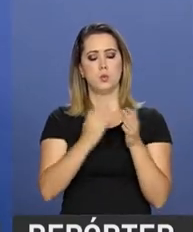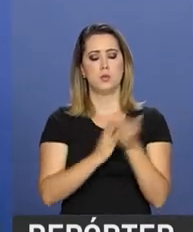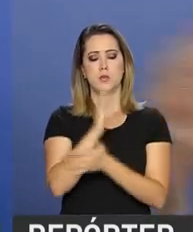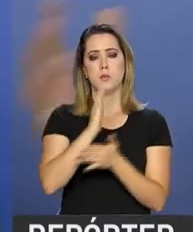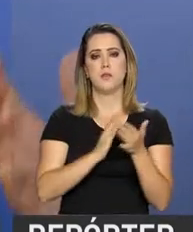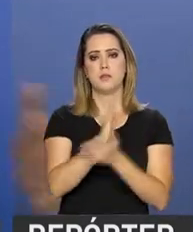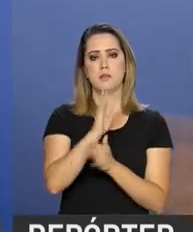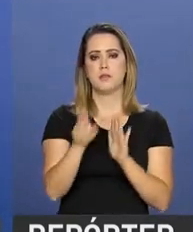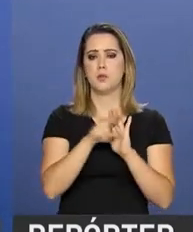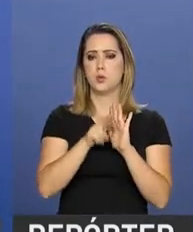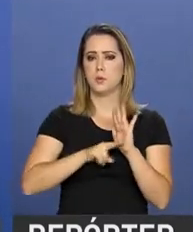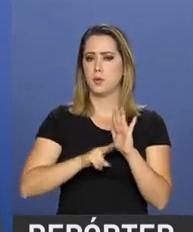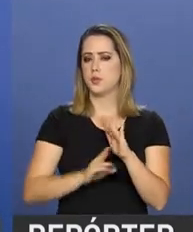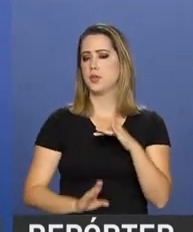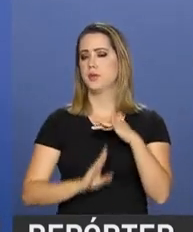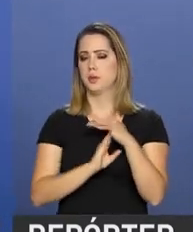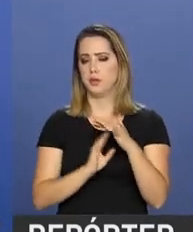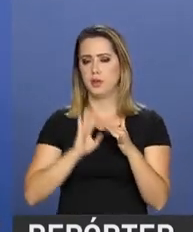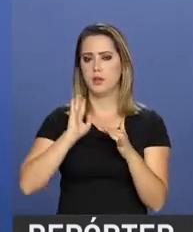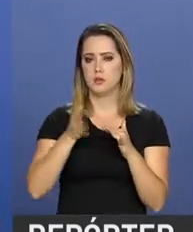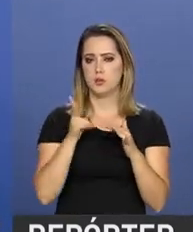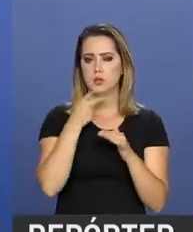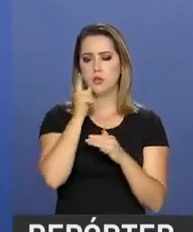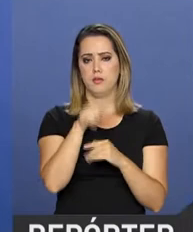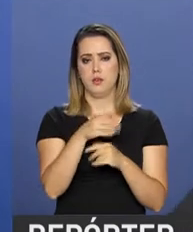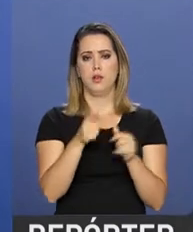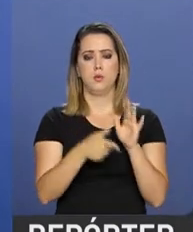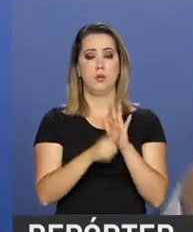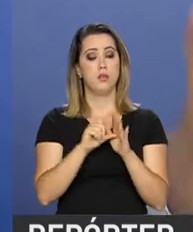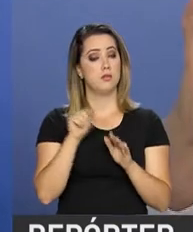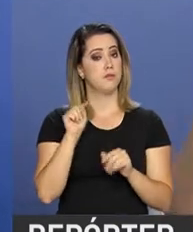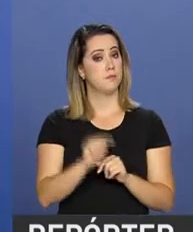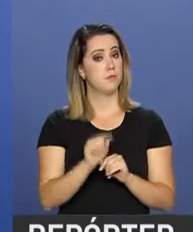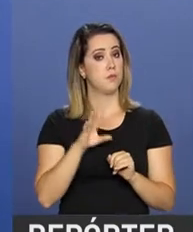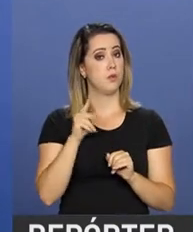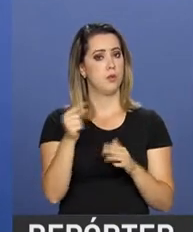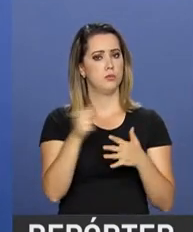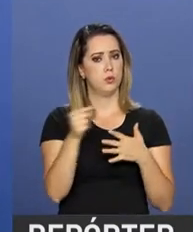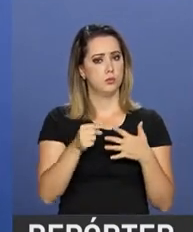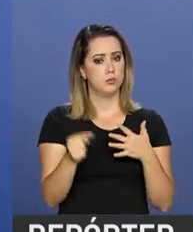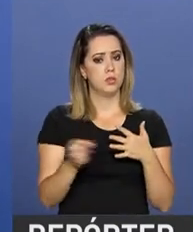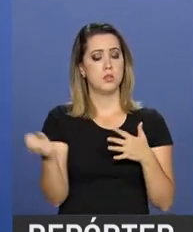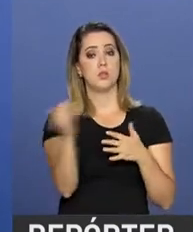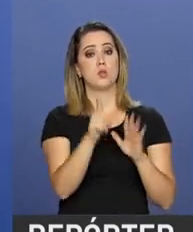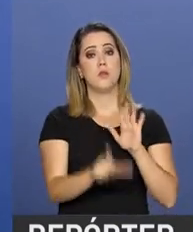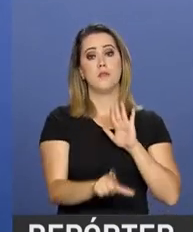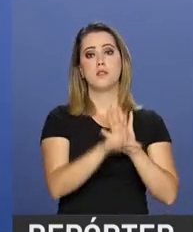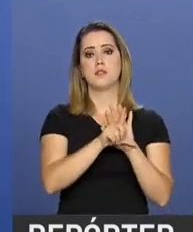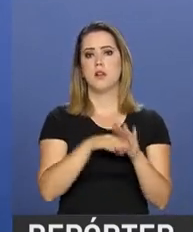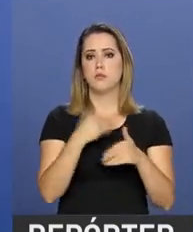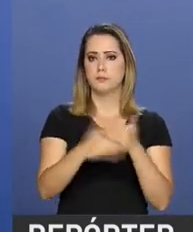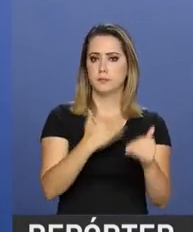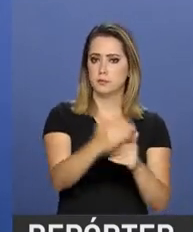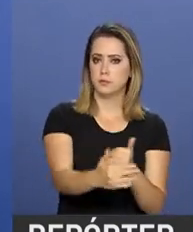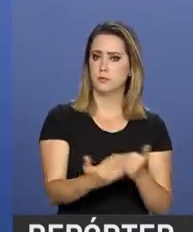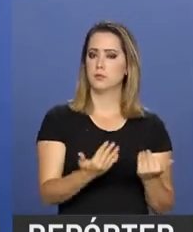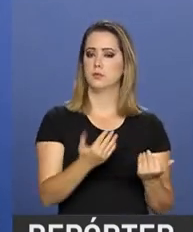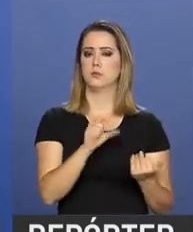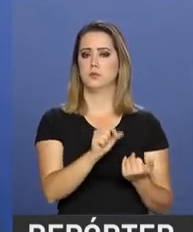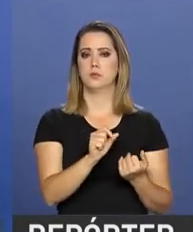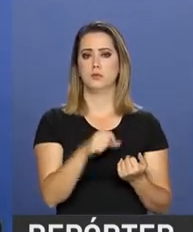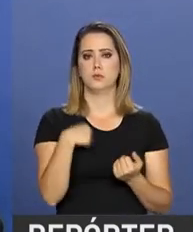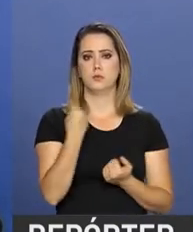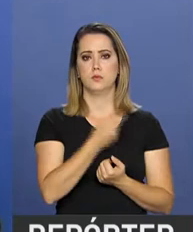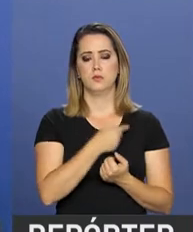gasta certa como mencionado pelo menos padilha e toda a série de reformas em andamento que fez com